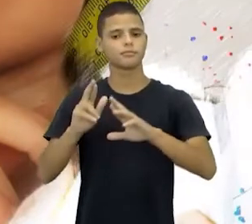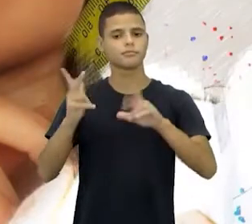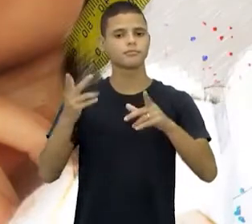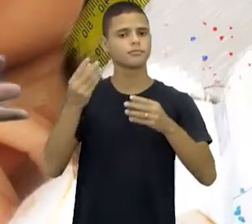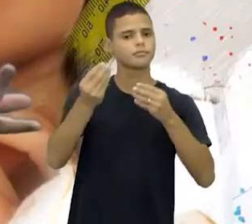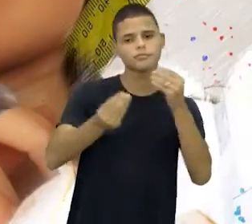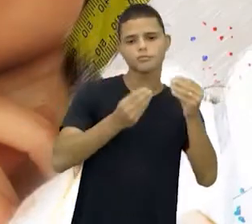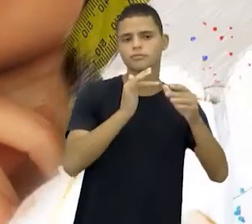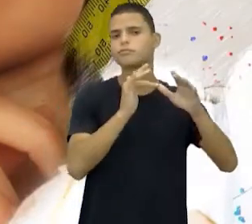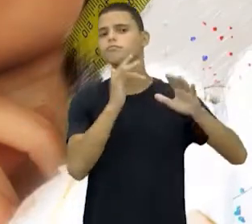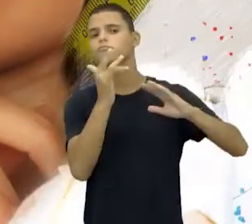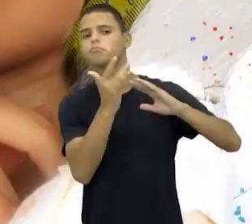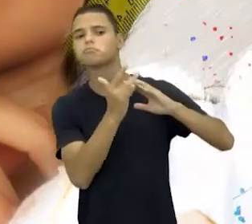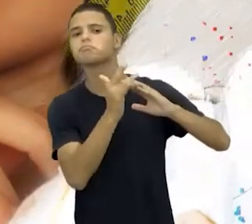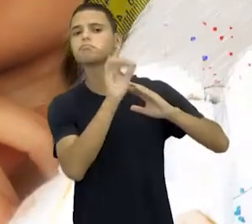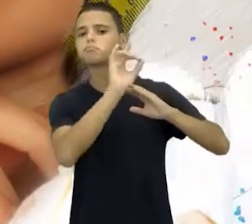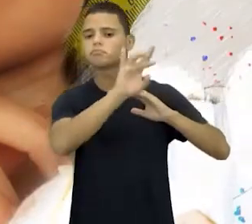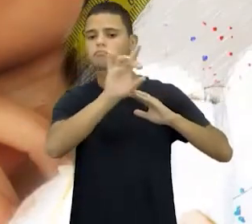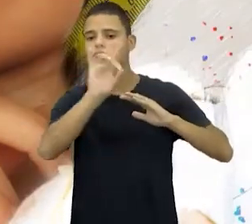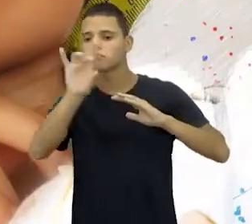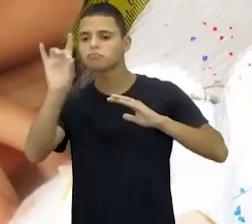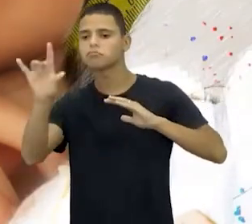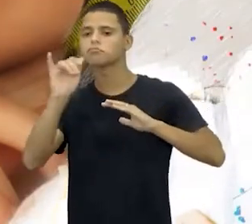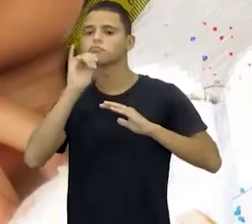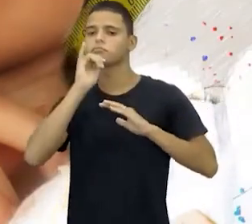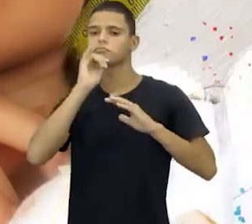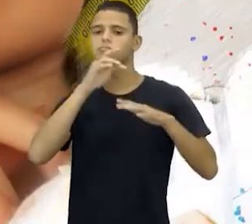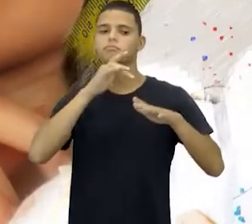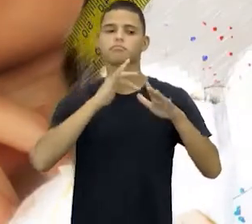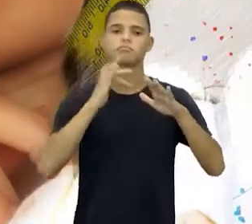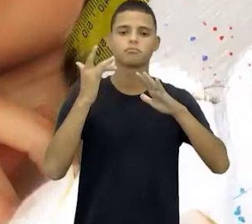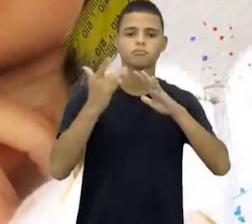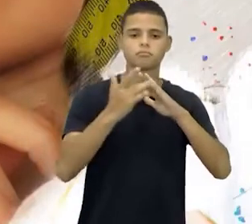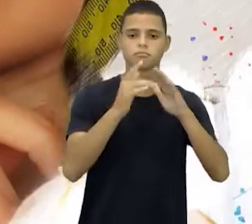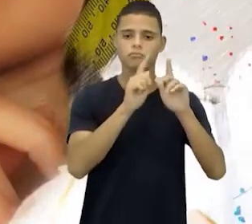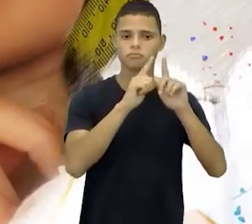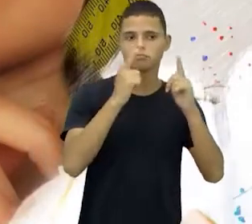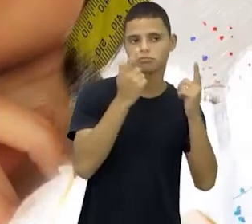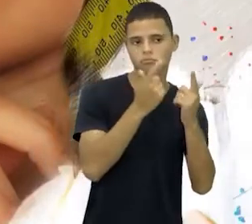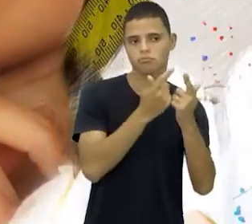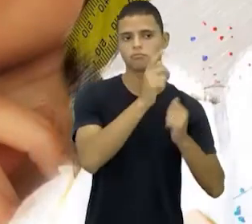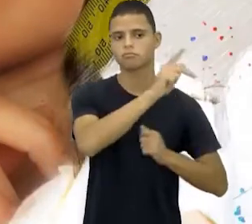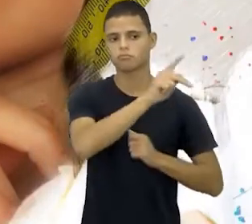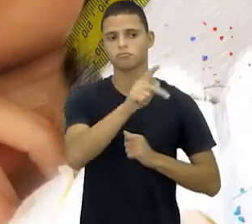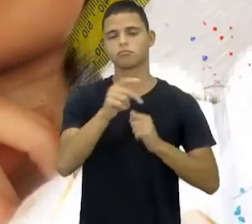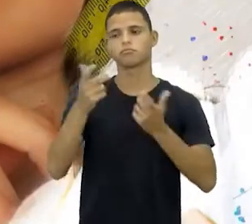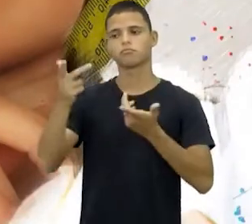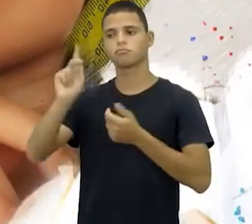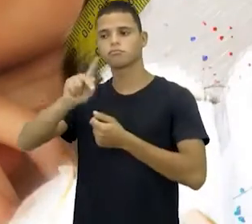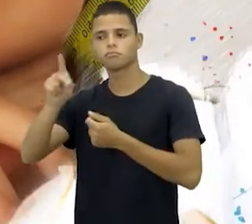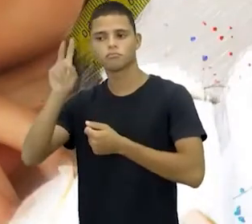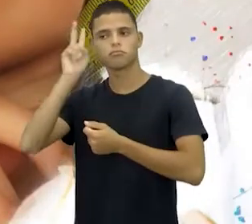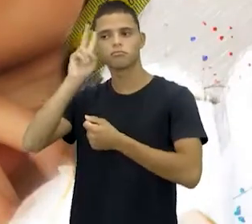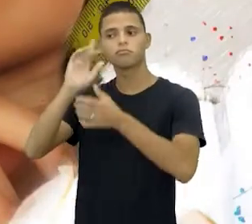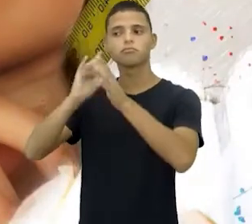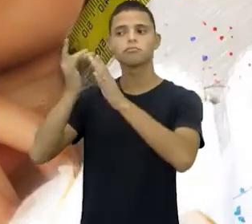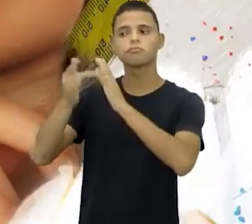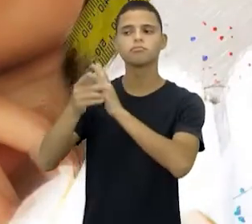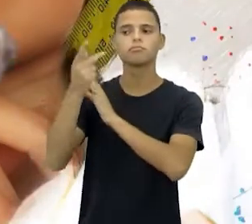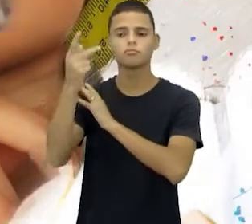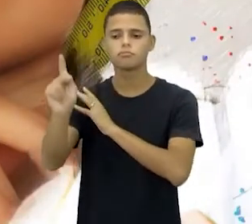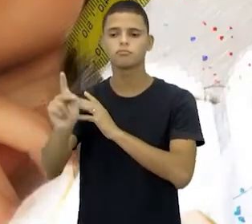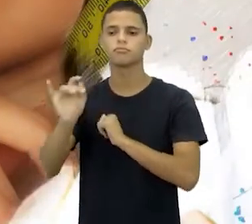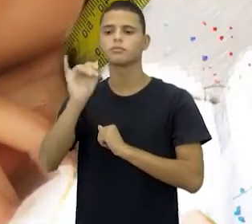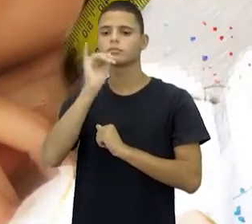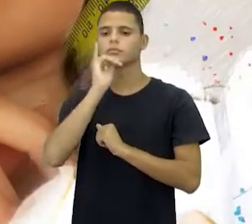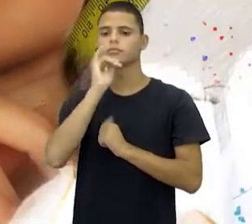você pode até fazer uma análise. A rede social de geografia, a rede social do professor de história, a rede social, né, do componente